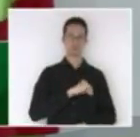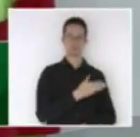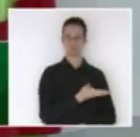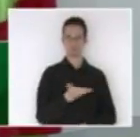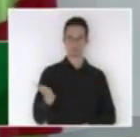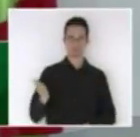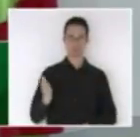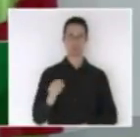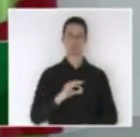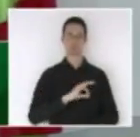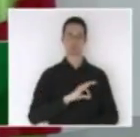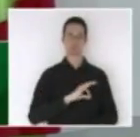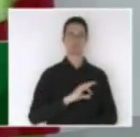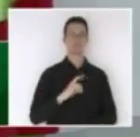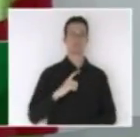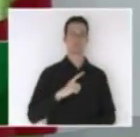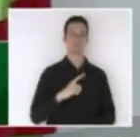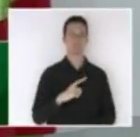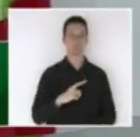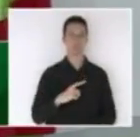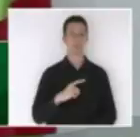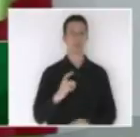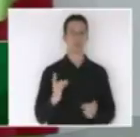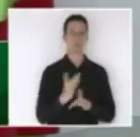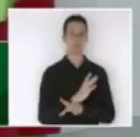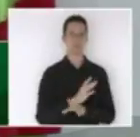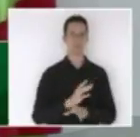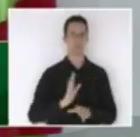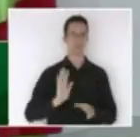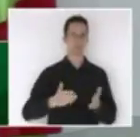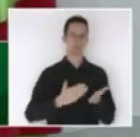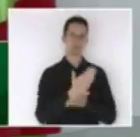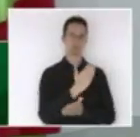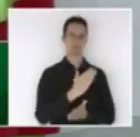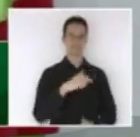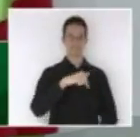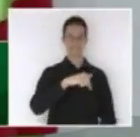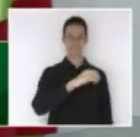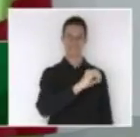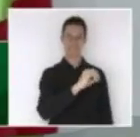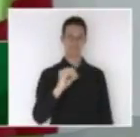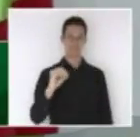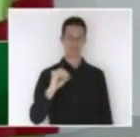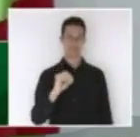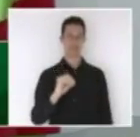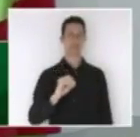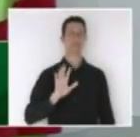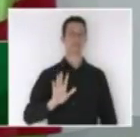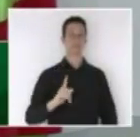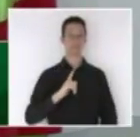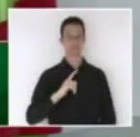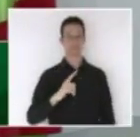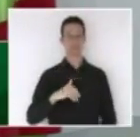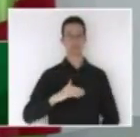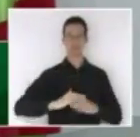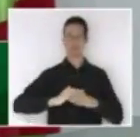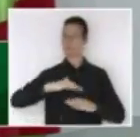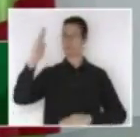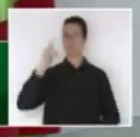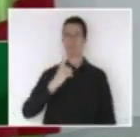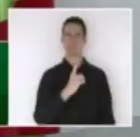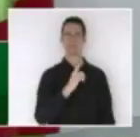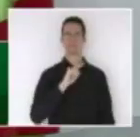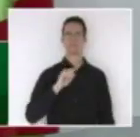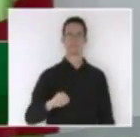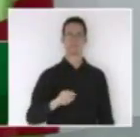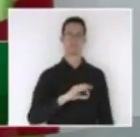promover 700, mas são mais de 1000 policiais esperando promoção. Policiais que estão na linha